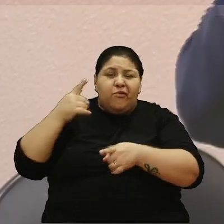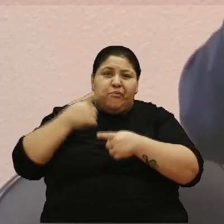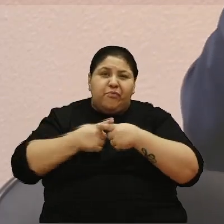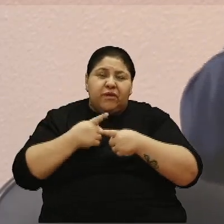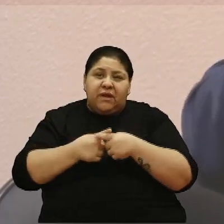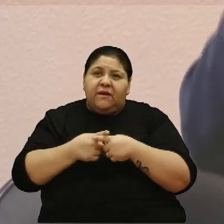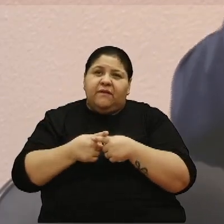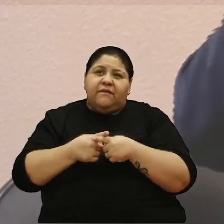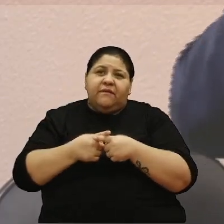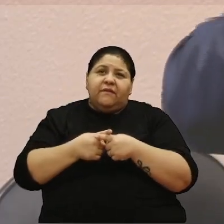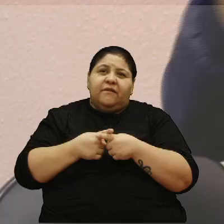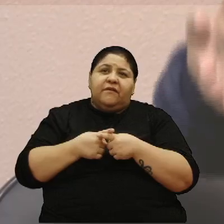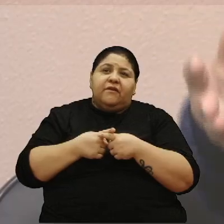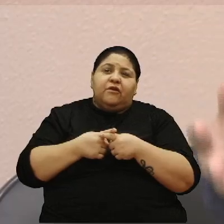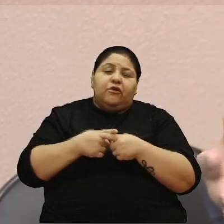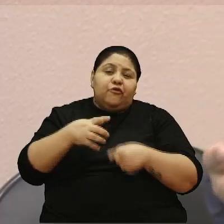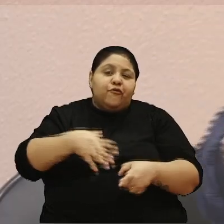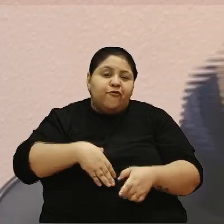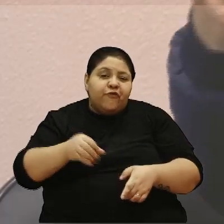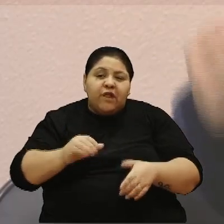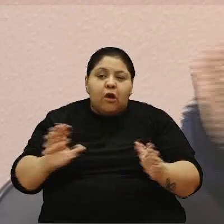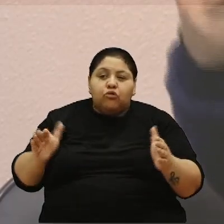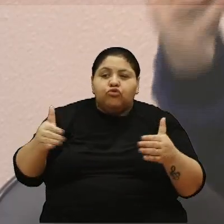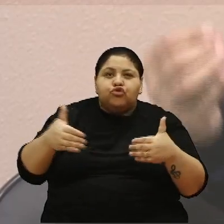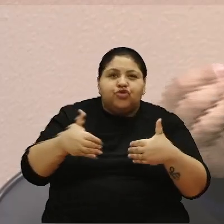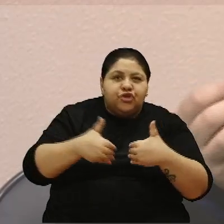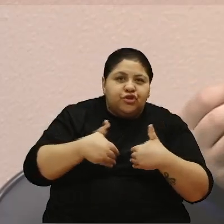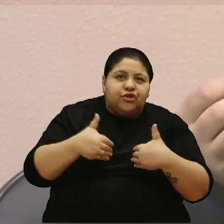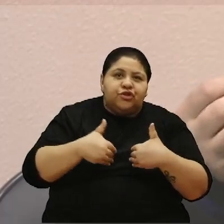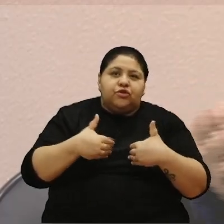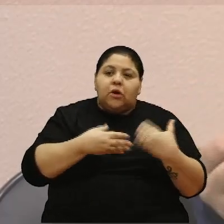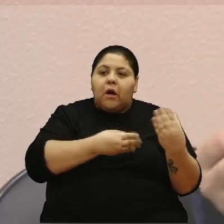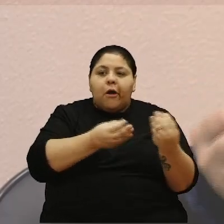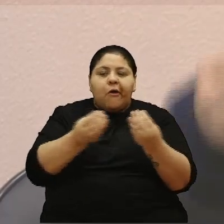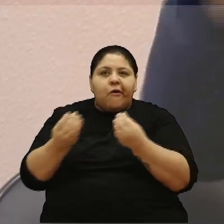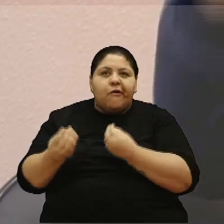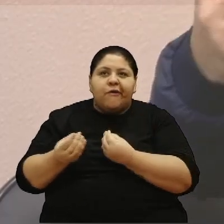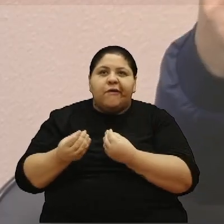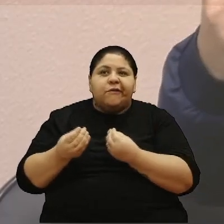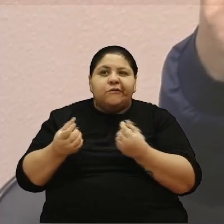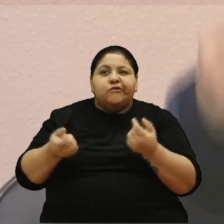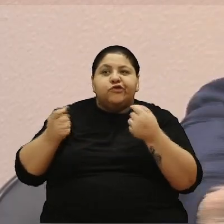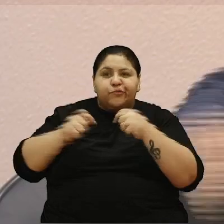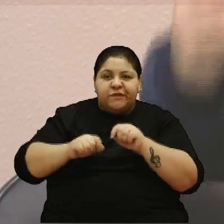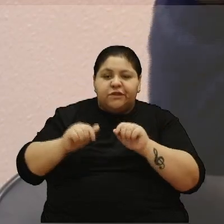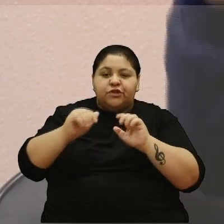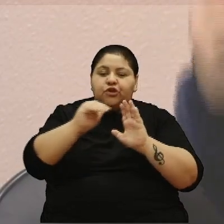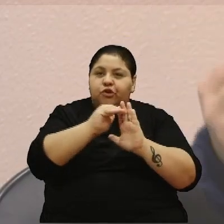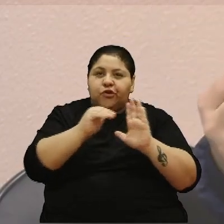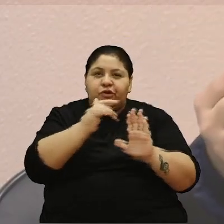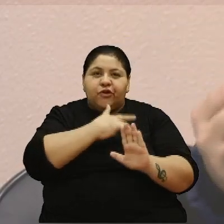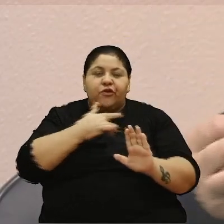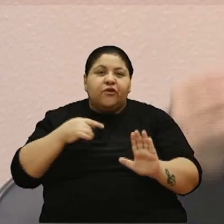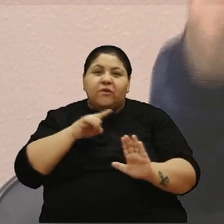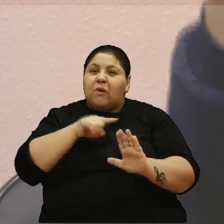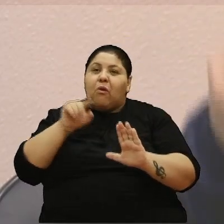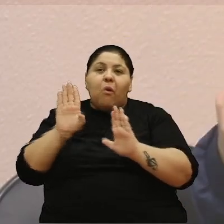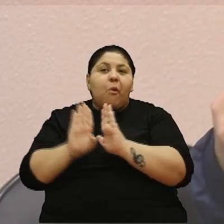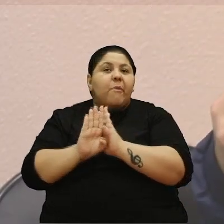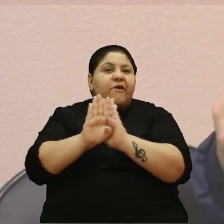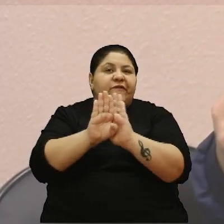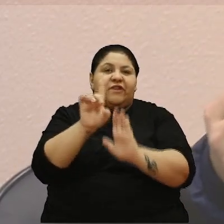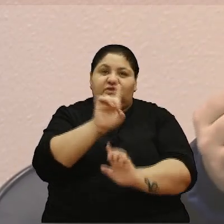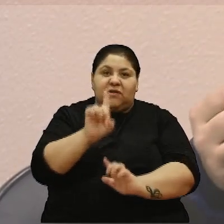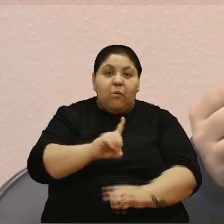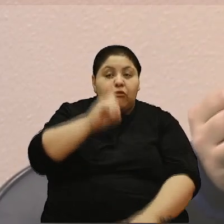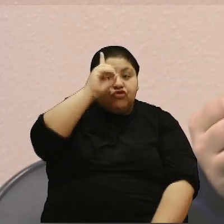razão, no caso, do transtorno de espectro autista, que é a grande maioria dos que precisam, e não é um benefício, é um